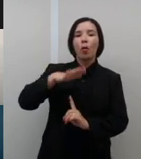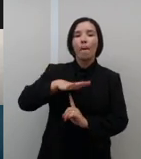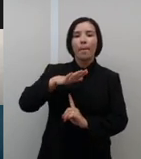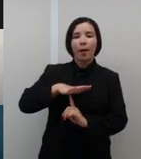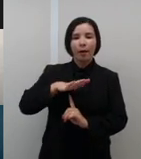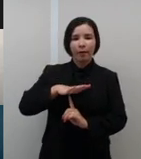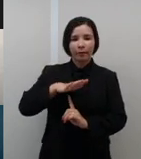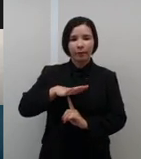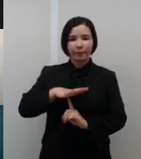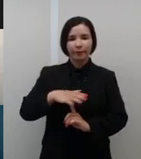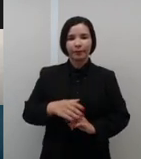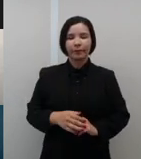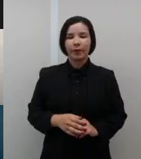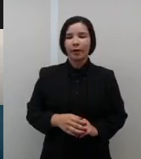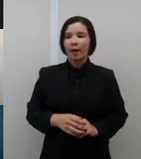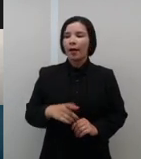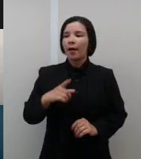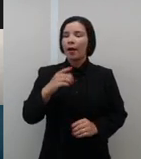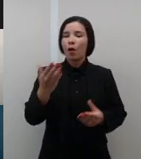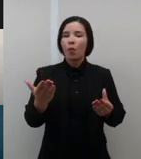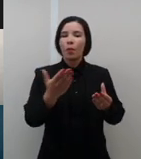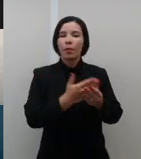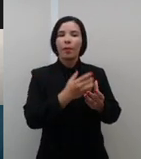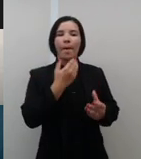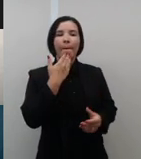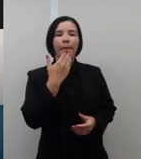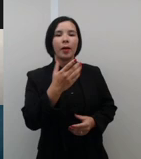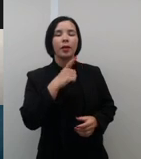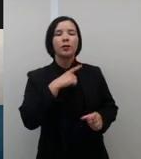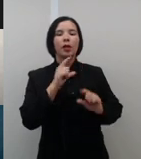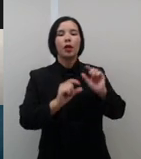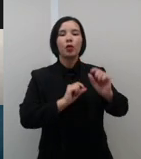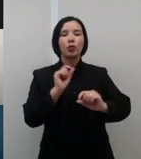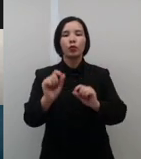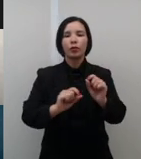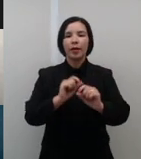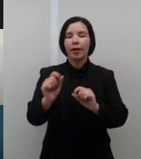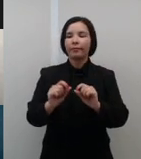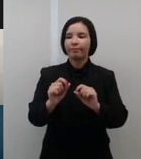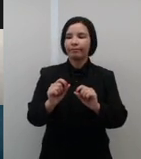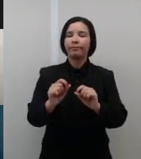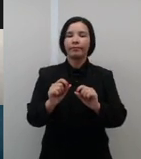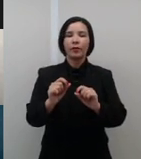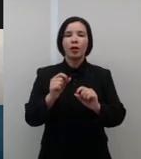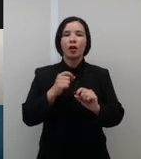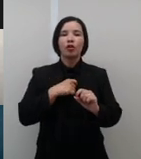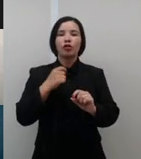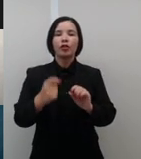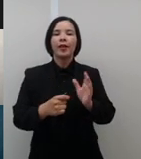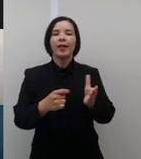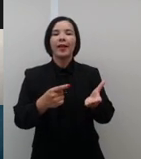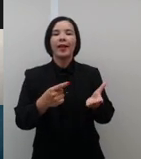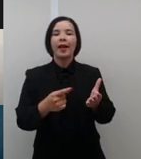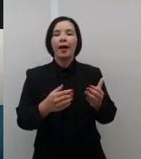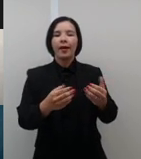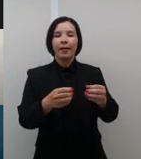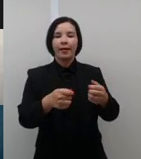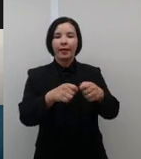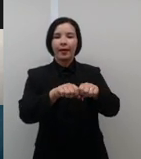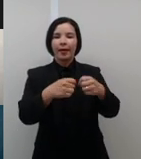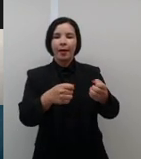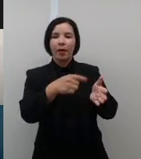É uma demanda, né, que tem por pano de fundo um pleito de rescisão de contrato de concessão de